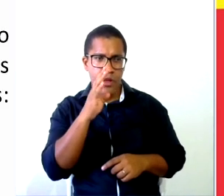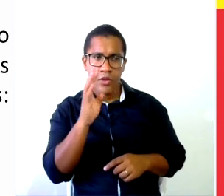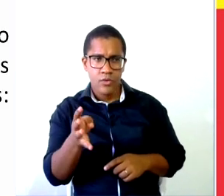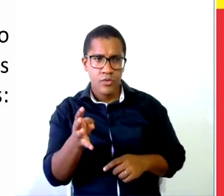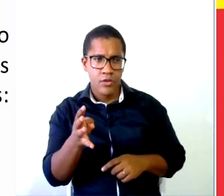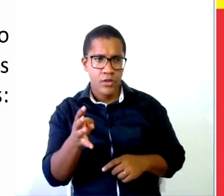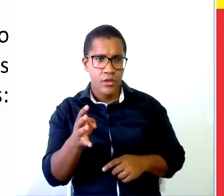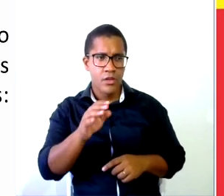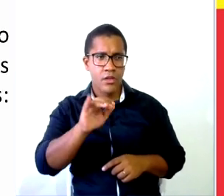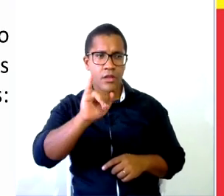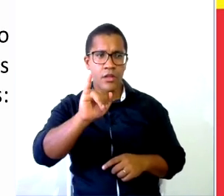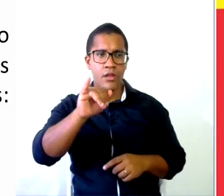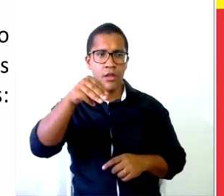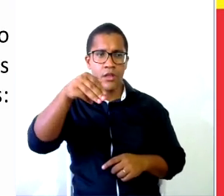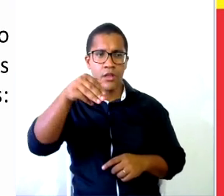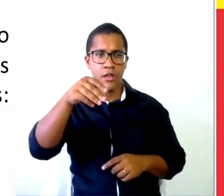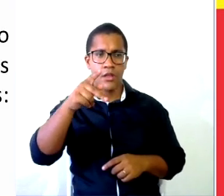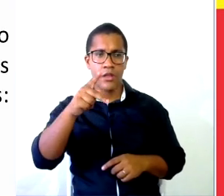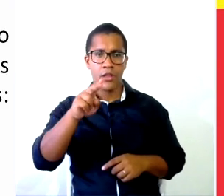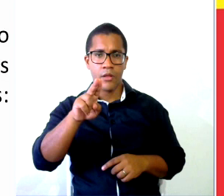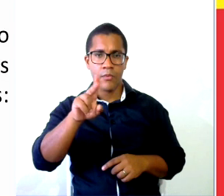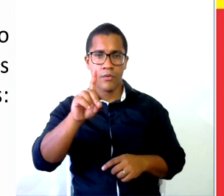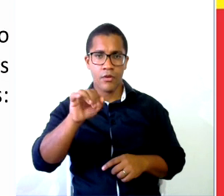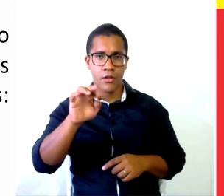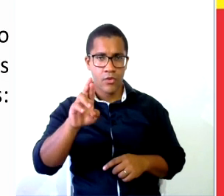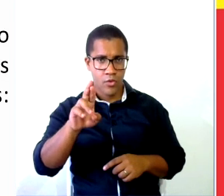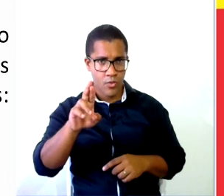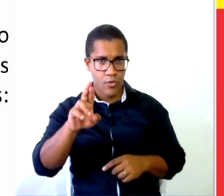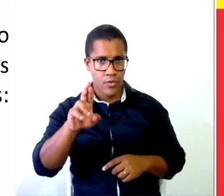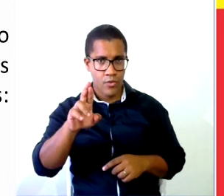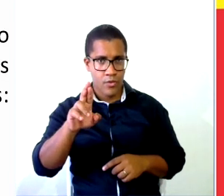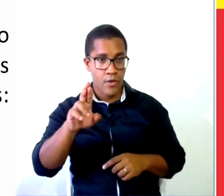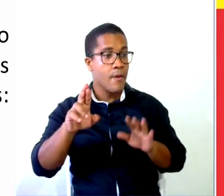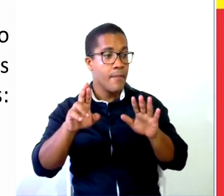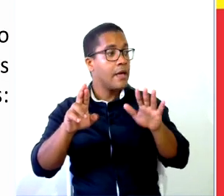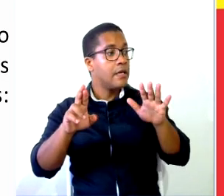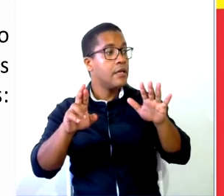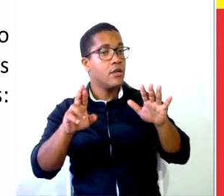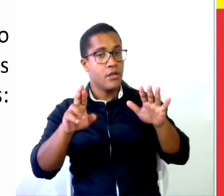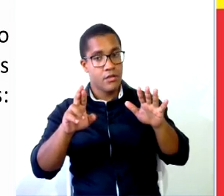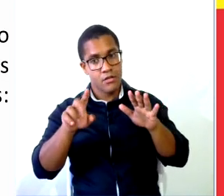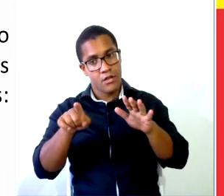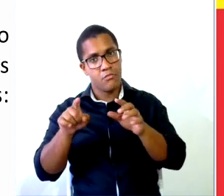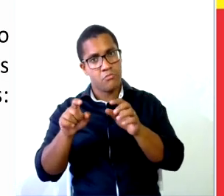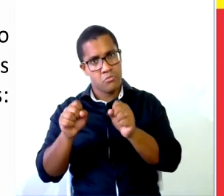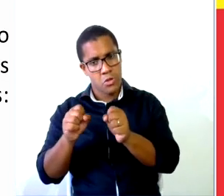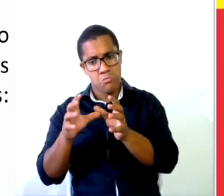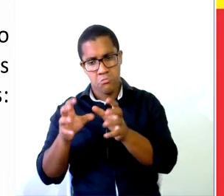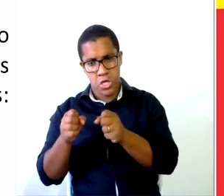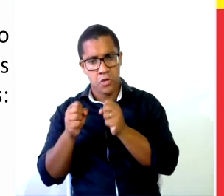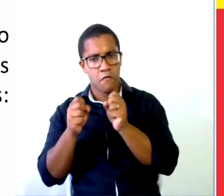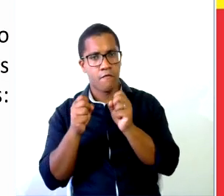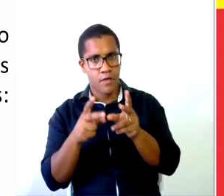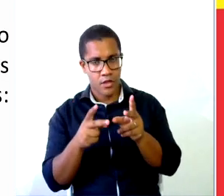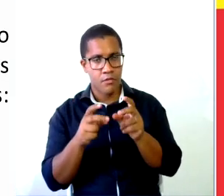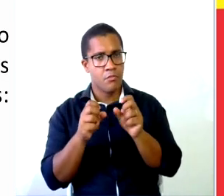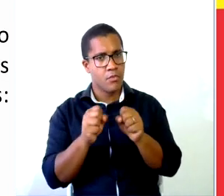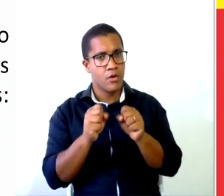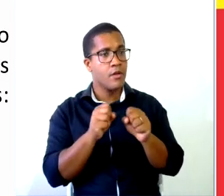em geral, eu quero que vocês observem isso na aula de professor Cláudio Nascimento, queres ou não